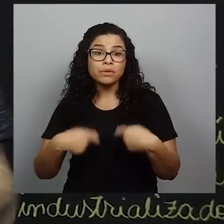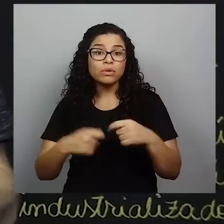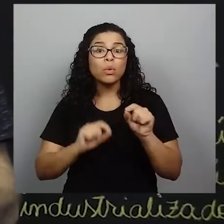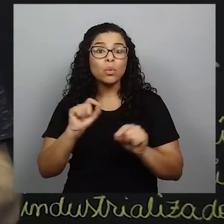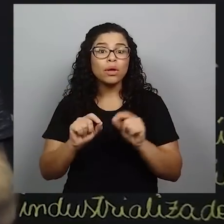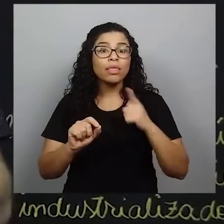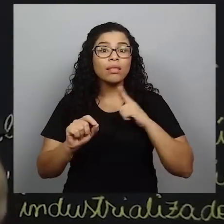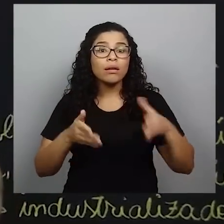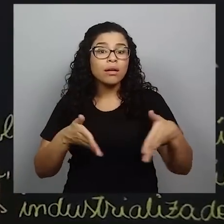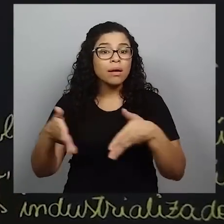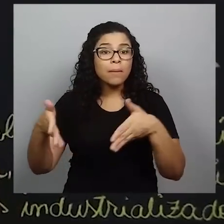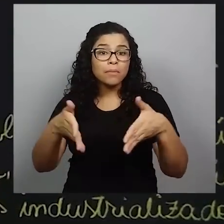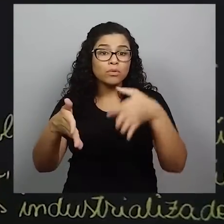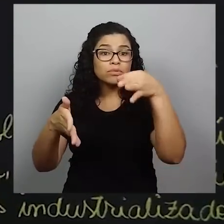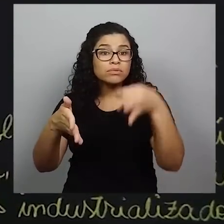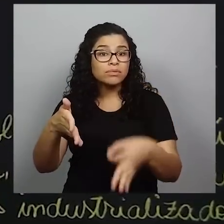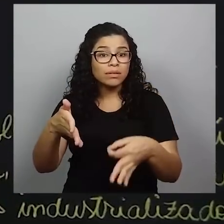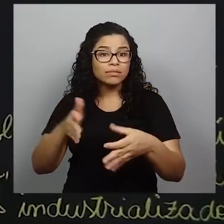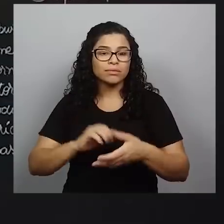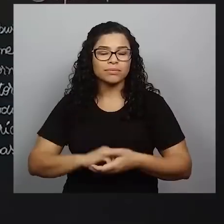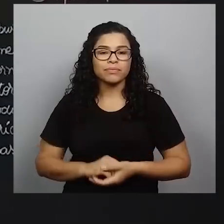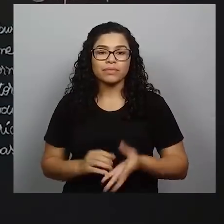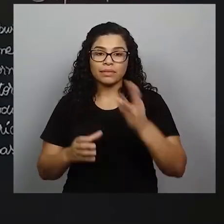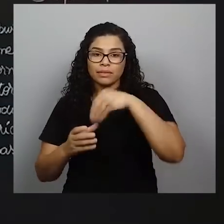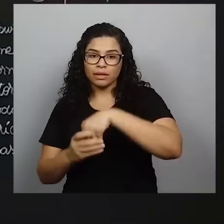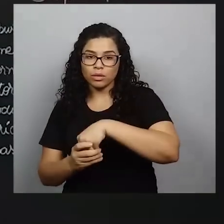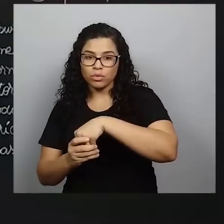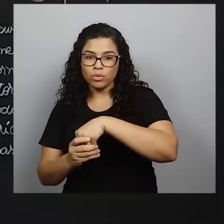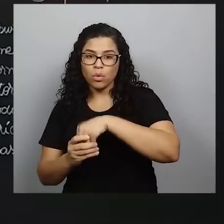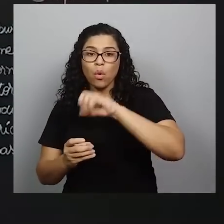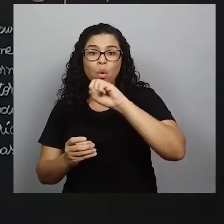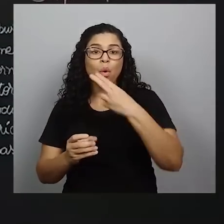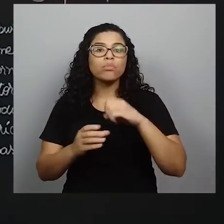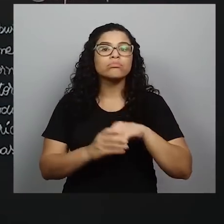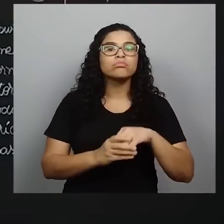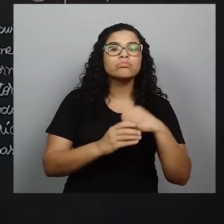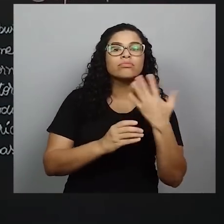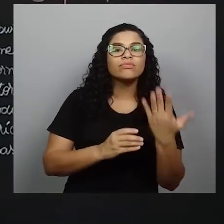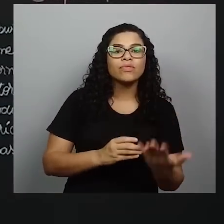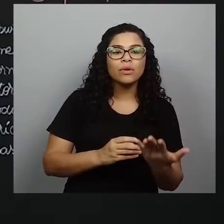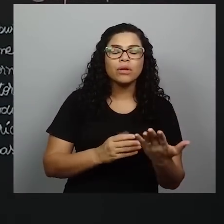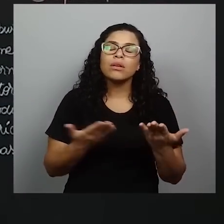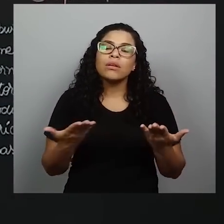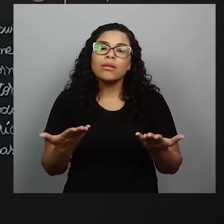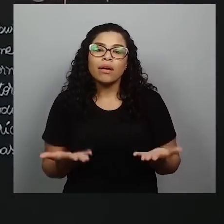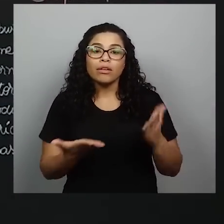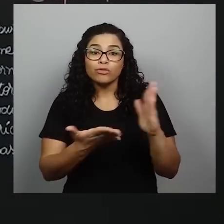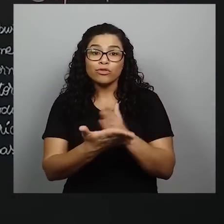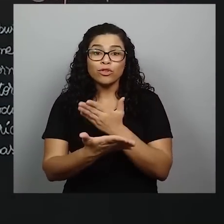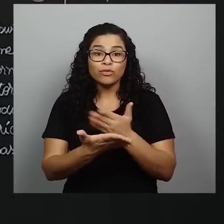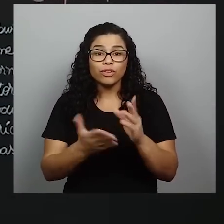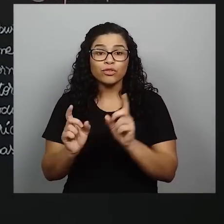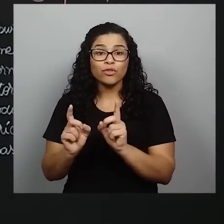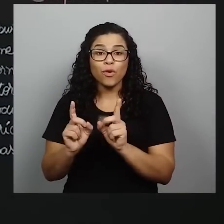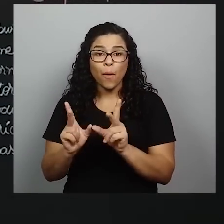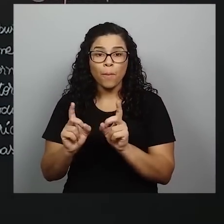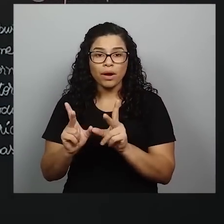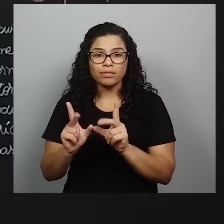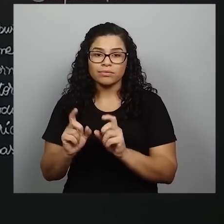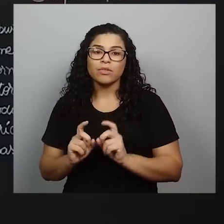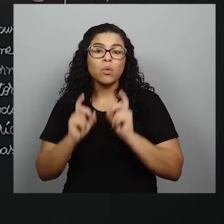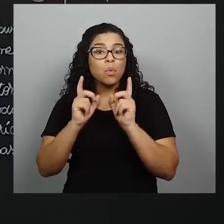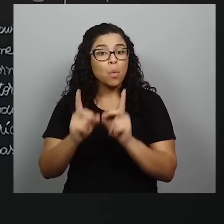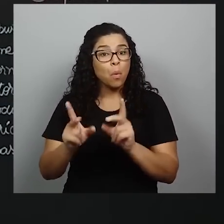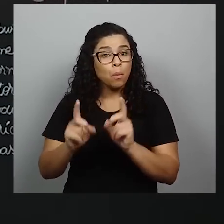então ter um caminho, seja ela interna ou externa. E aí que nós dividimos o comércio em